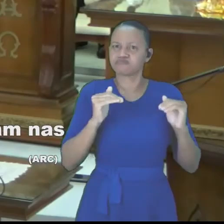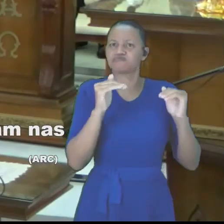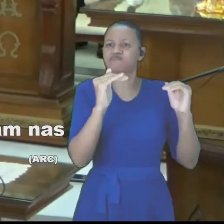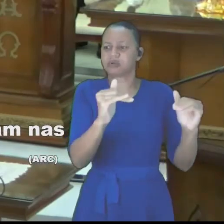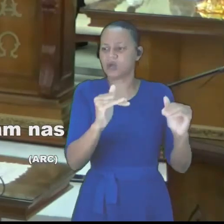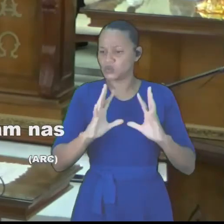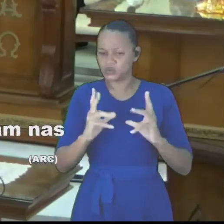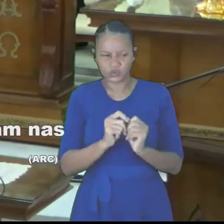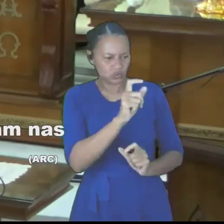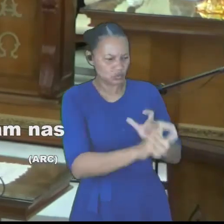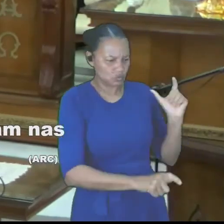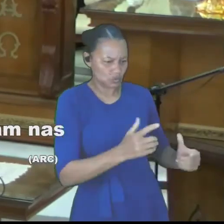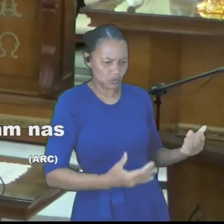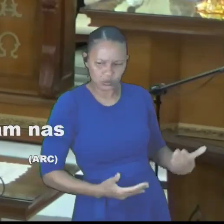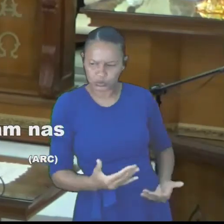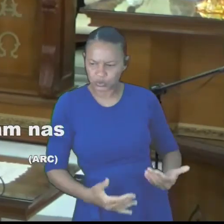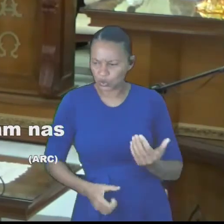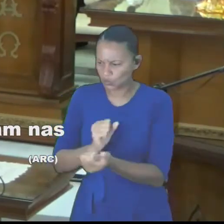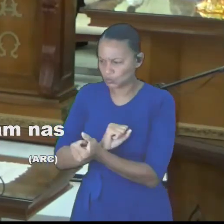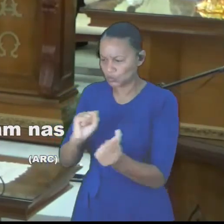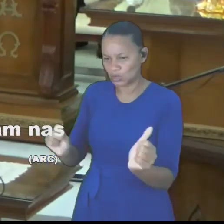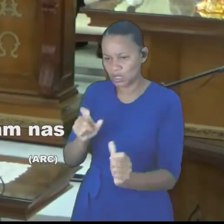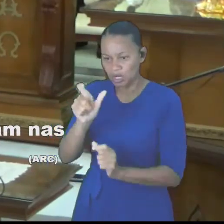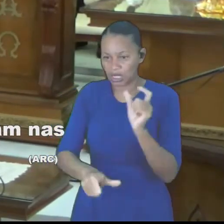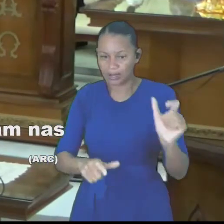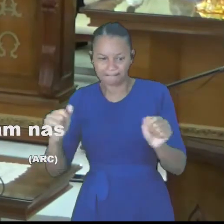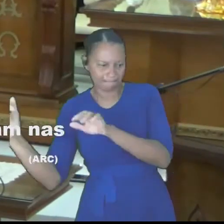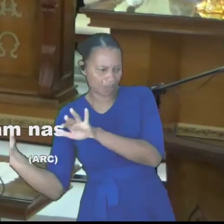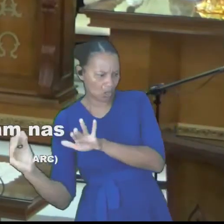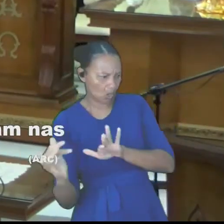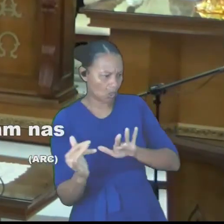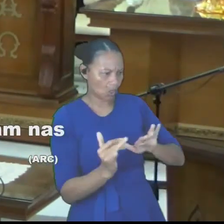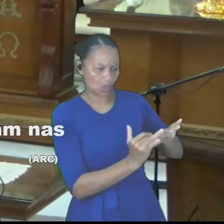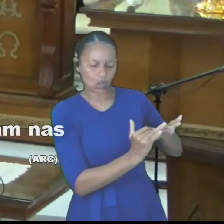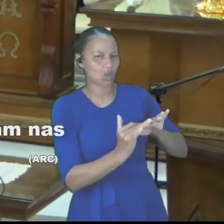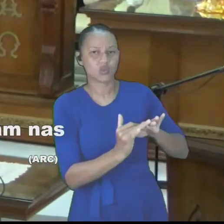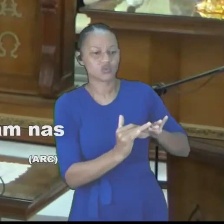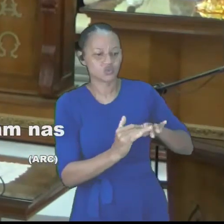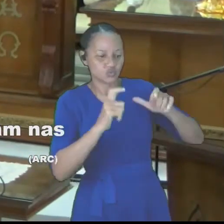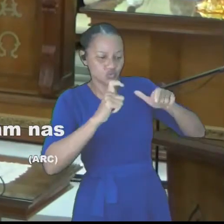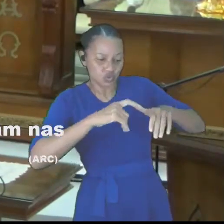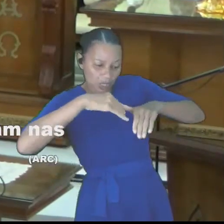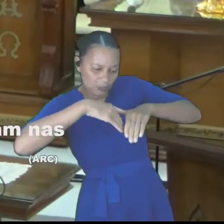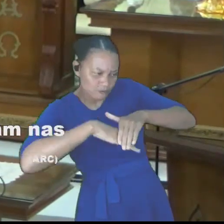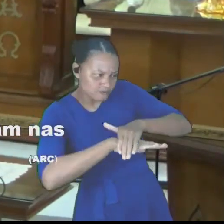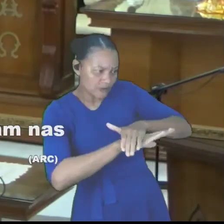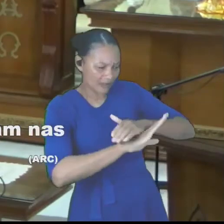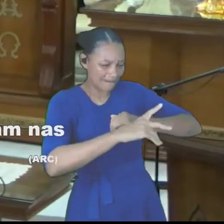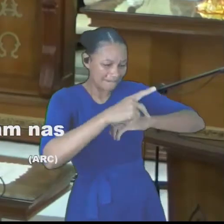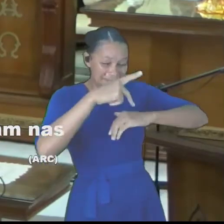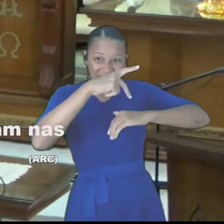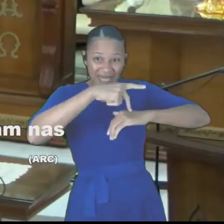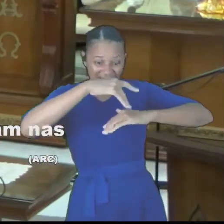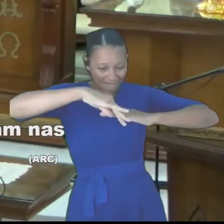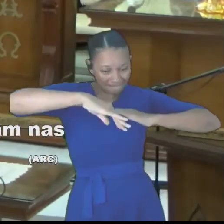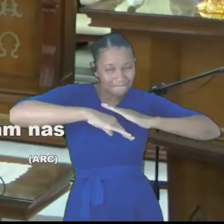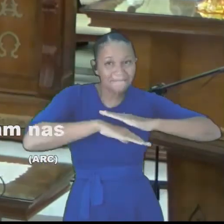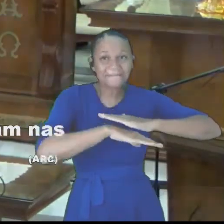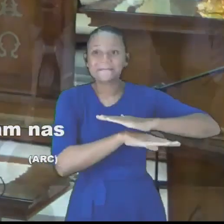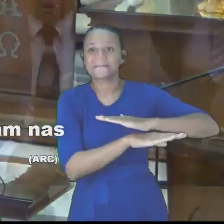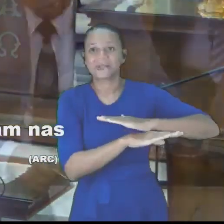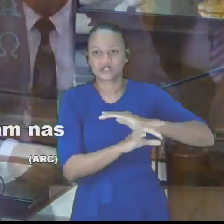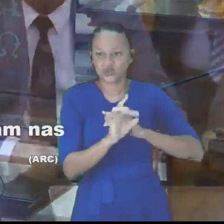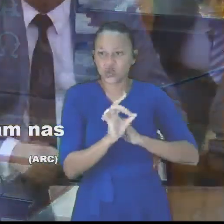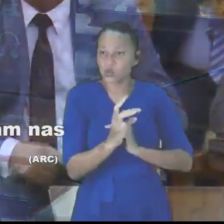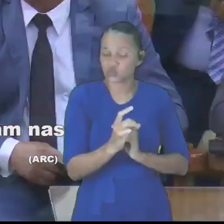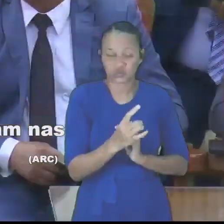servo. Sim, quem mais? E todo livre. Quem mais? Se esconderão nas cavernas. Sim. E nas rochas das montanhas. Você vê que eles não vão